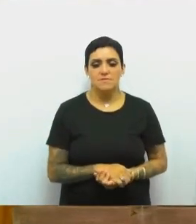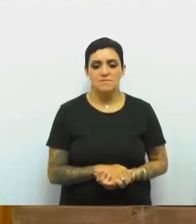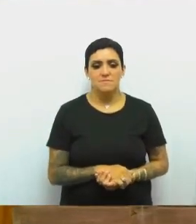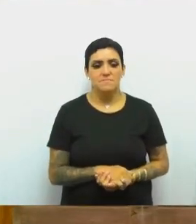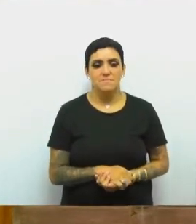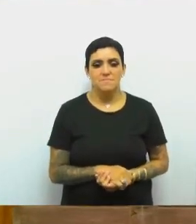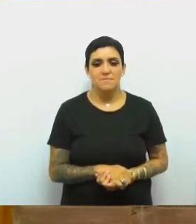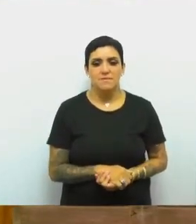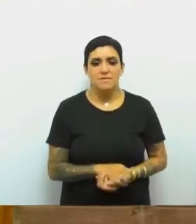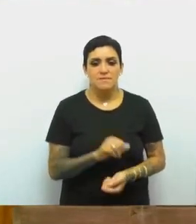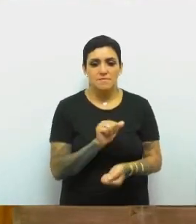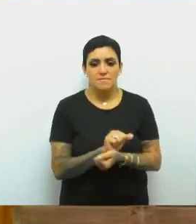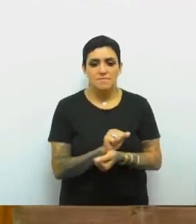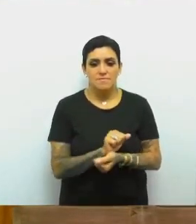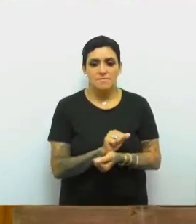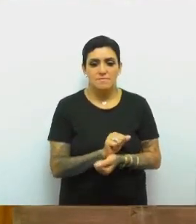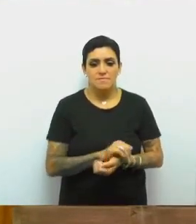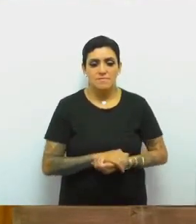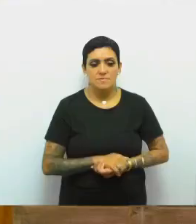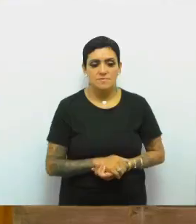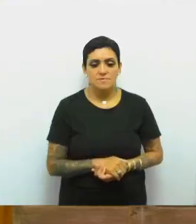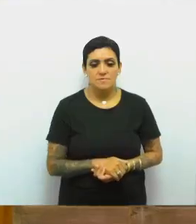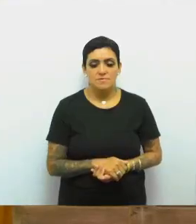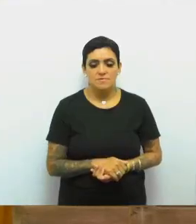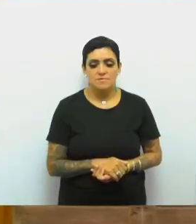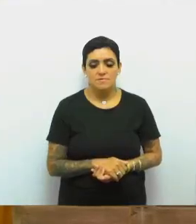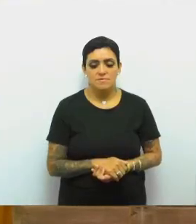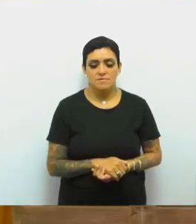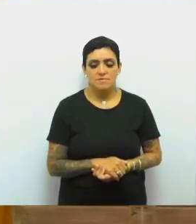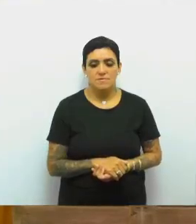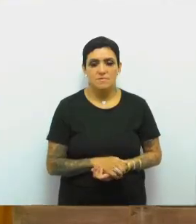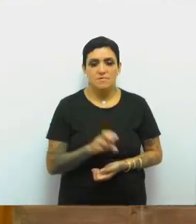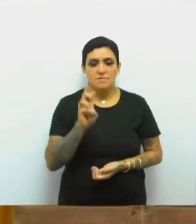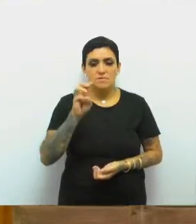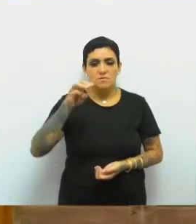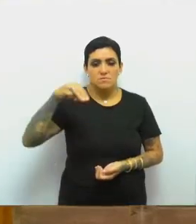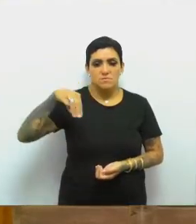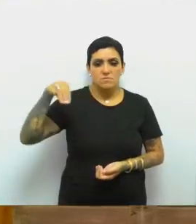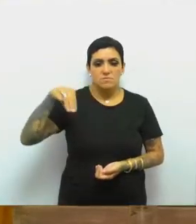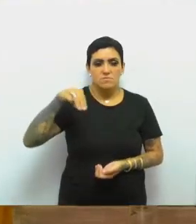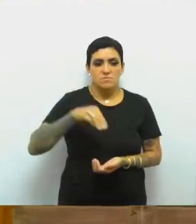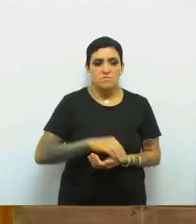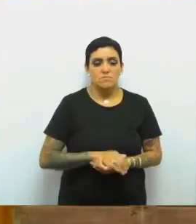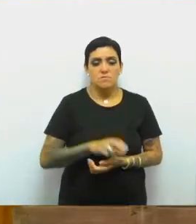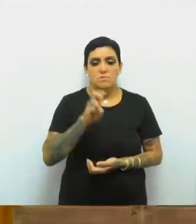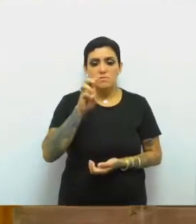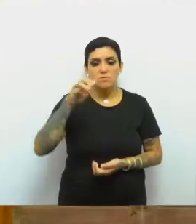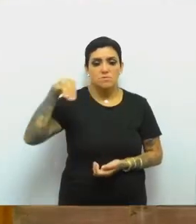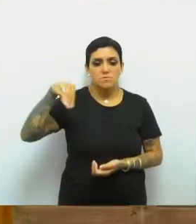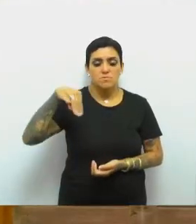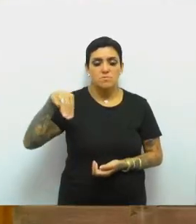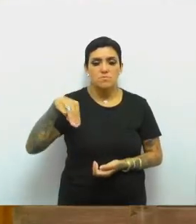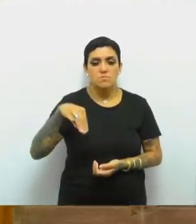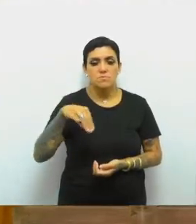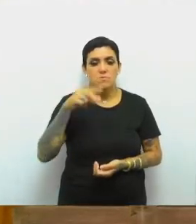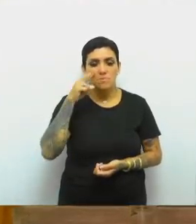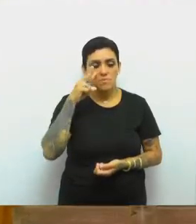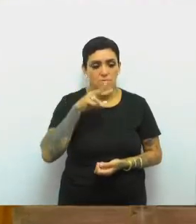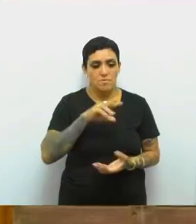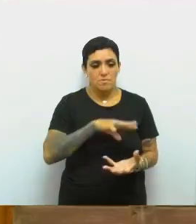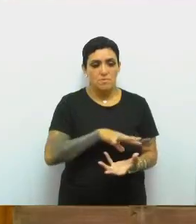Vamos paralisar a sessão por 5 minutos para a elaboração de parecer.